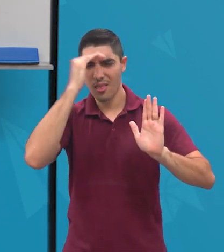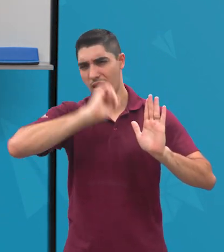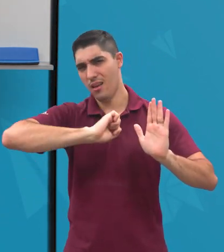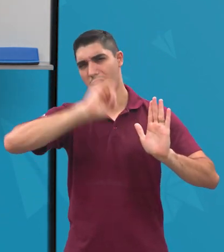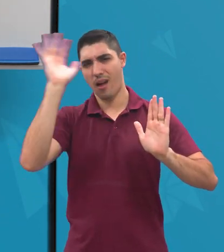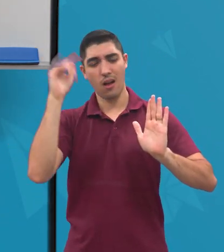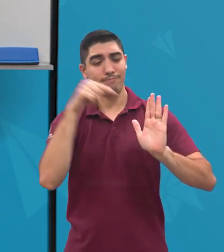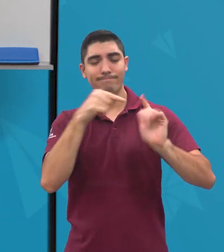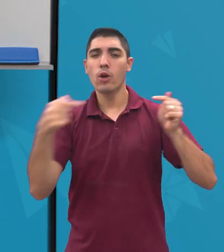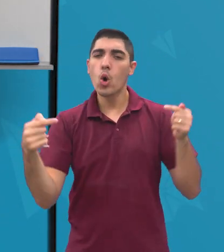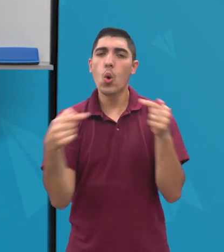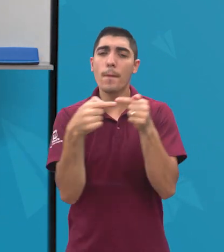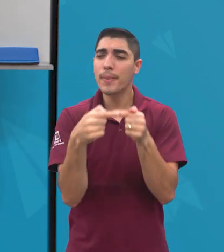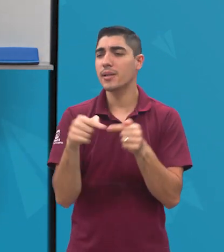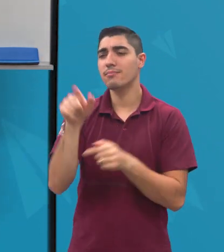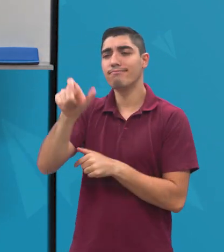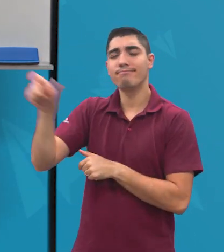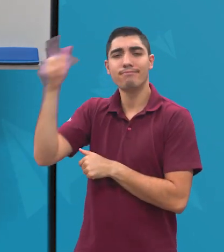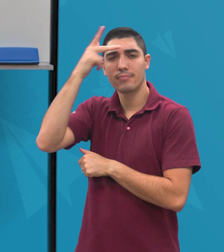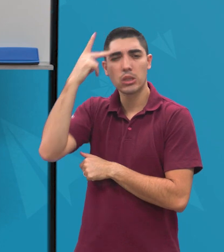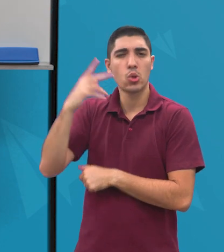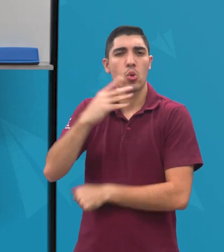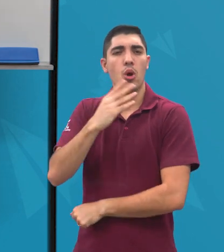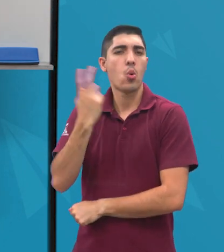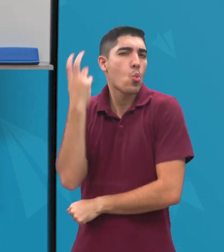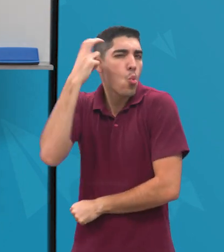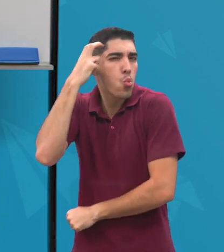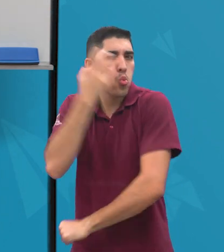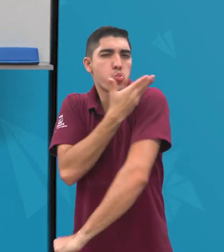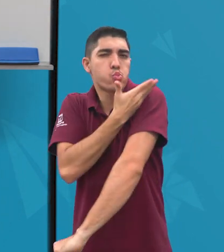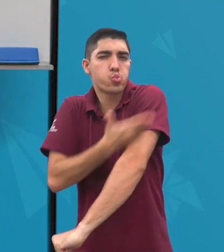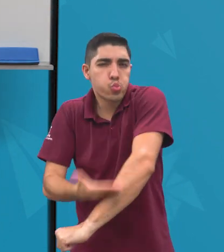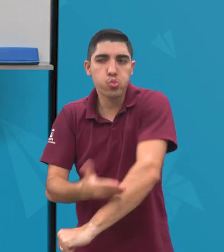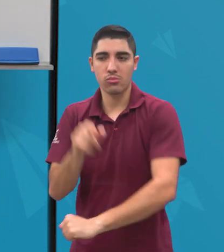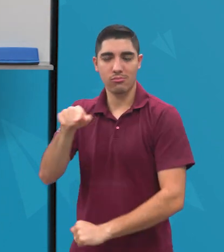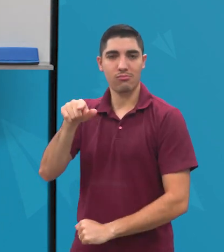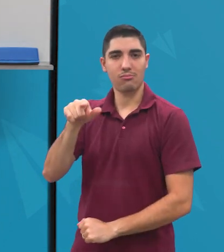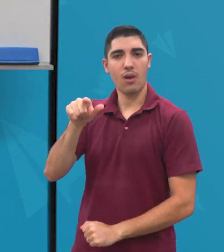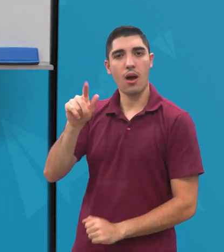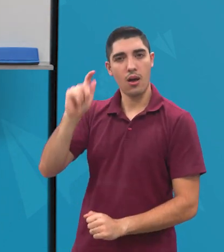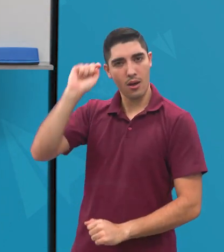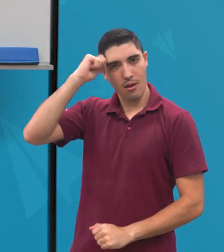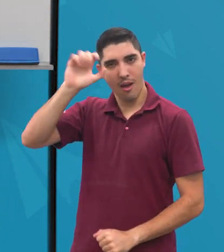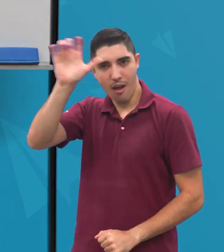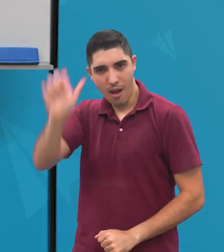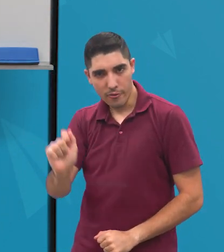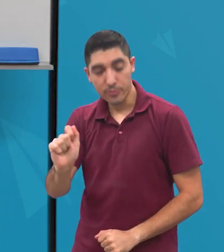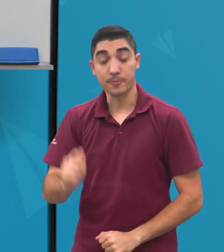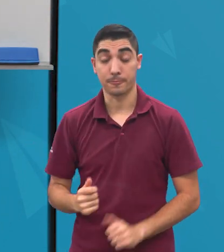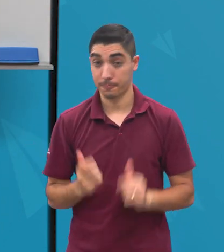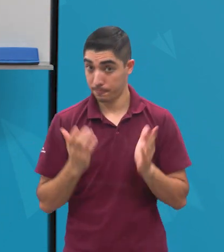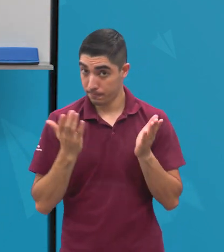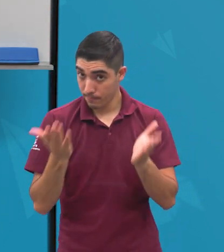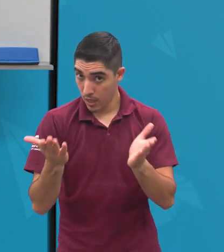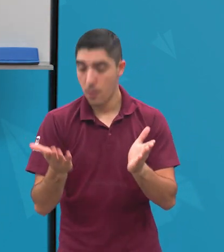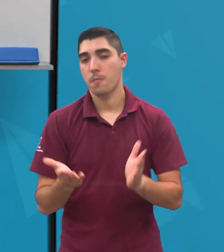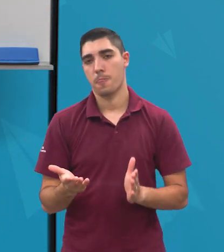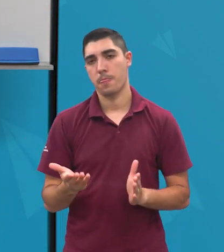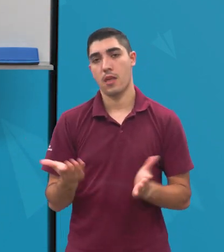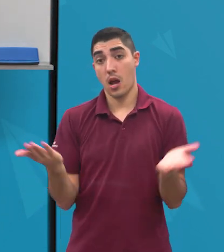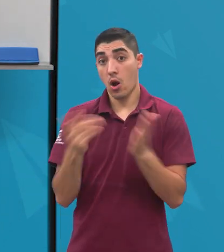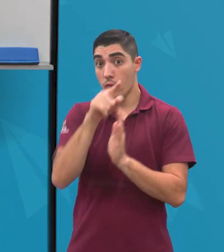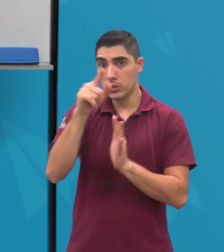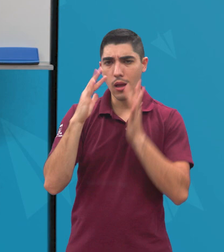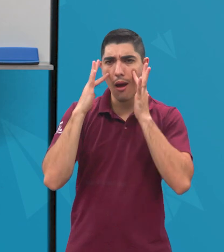de narrativa. E eu quero que vocês vão prestando atenção em cada detalhe daquilo que eu